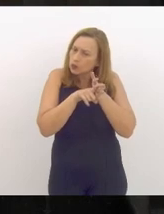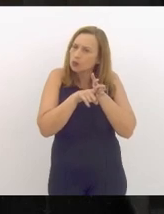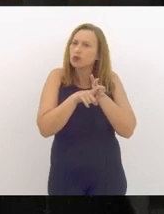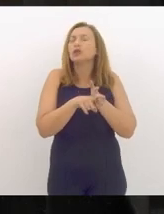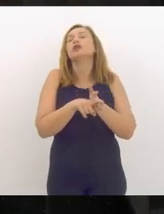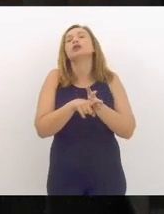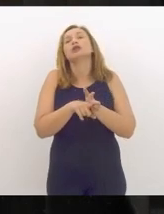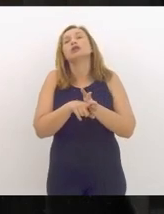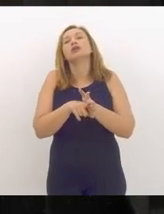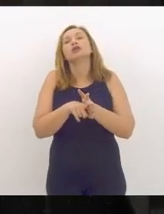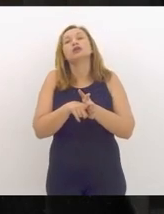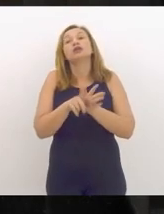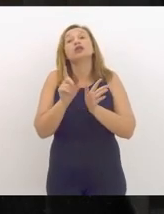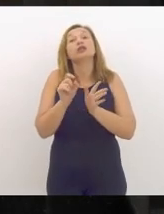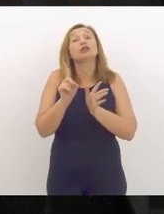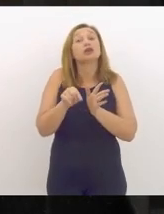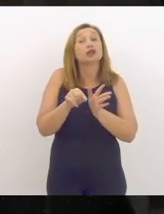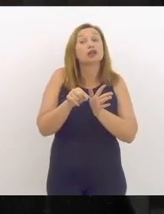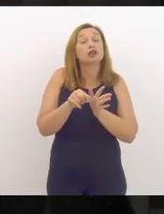etc., que é